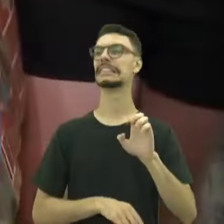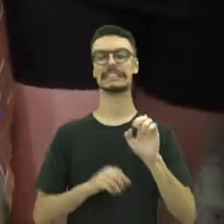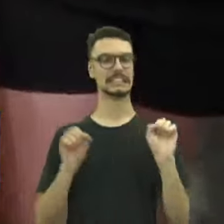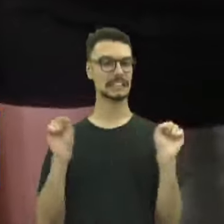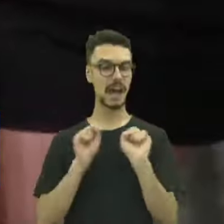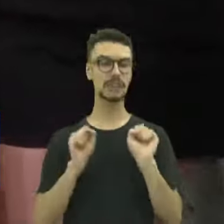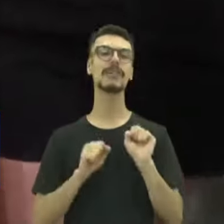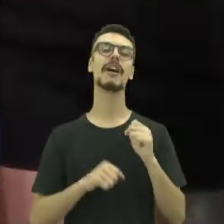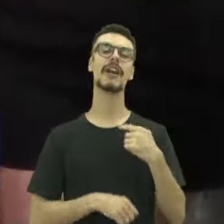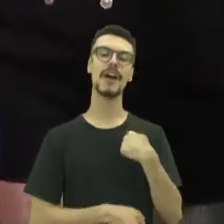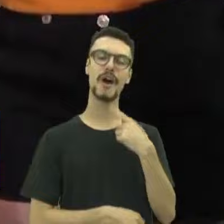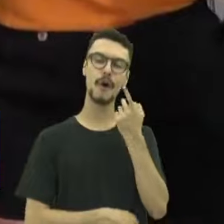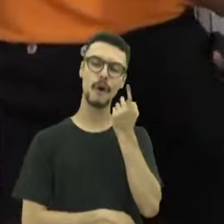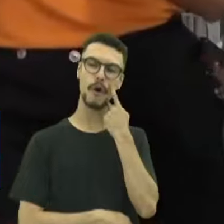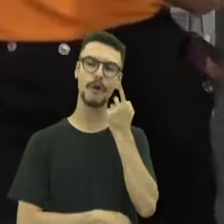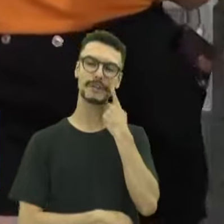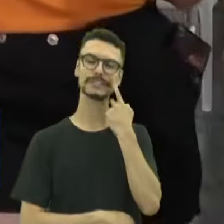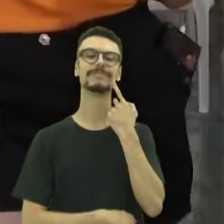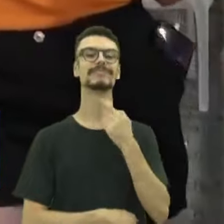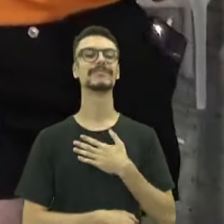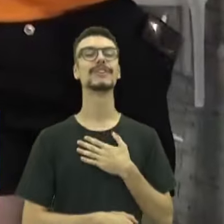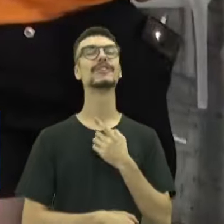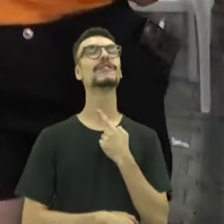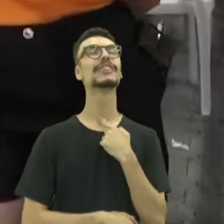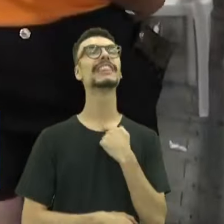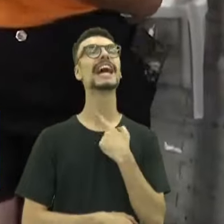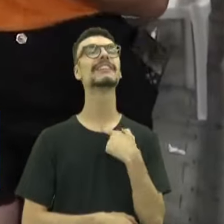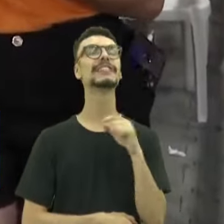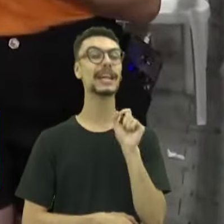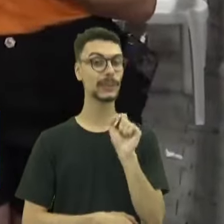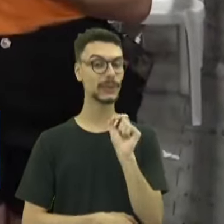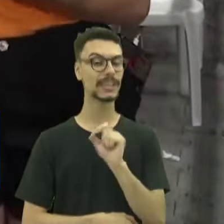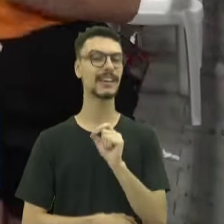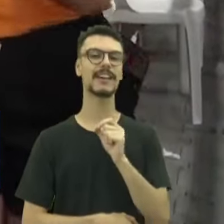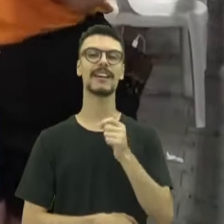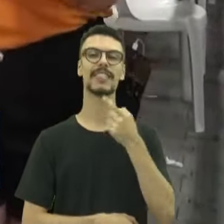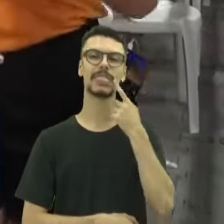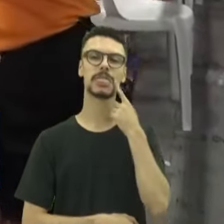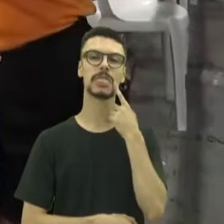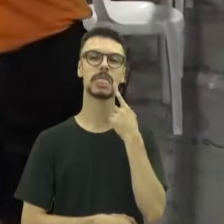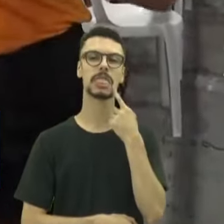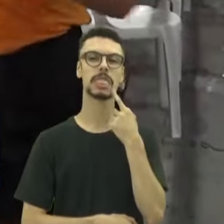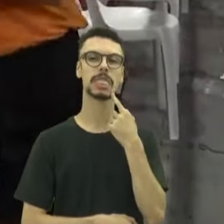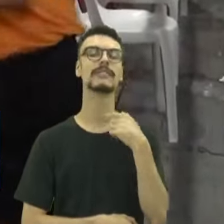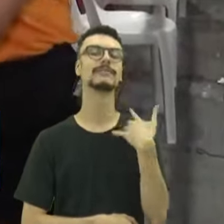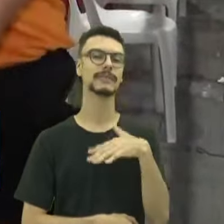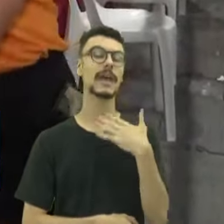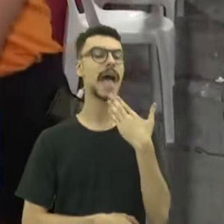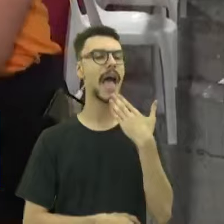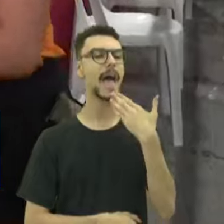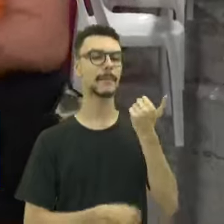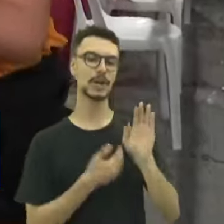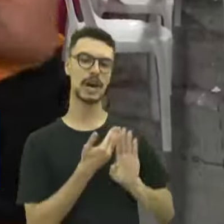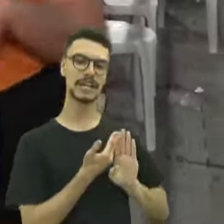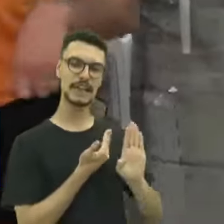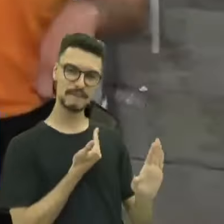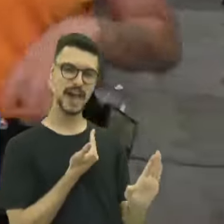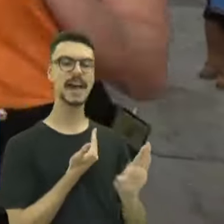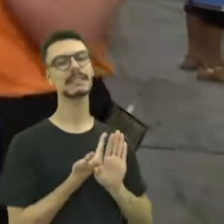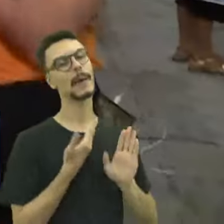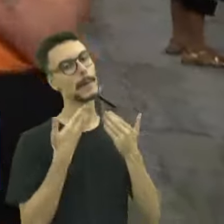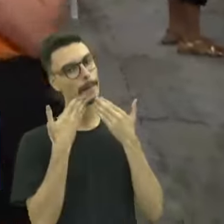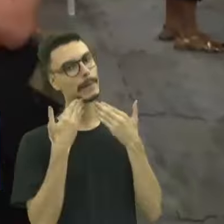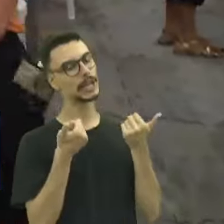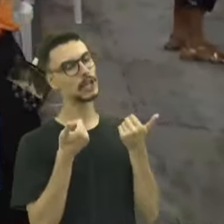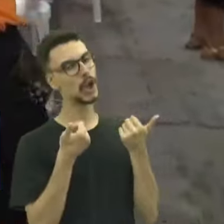falar que tá me dando o quê? O que que tá me dando? Água na boca, claro. Moço, é melhor você tirar daqui de perto de mim, tá?